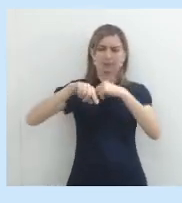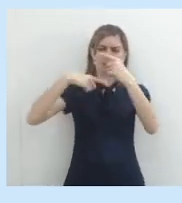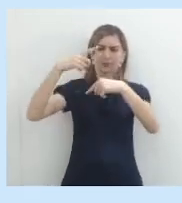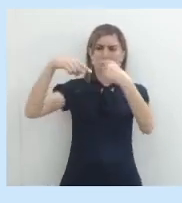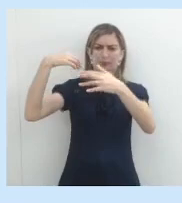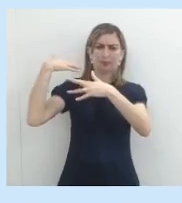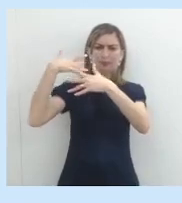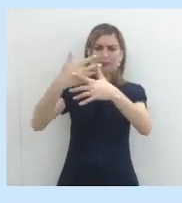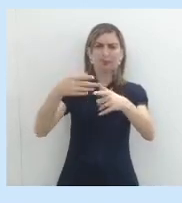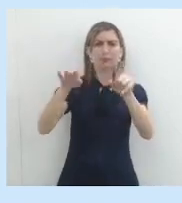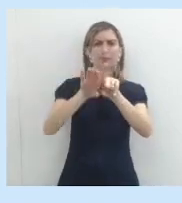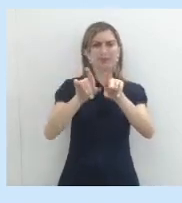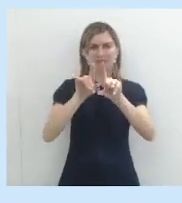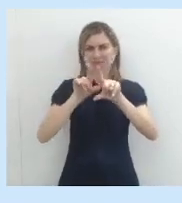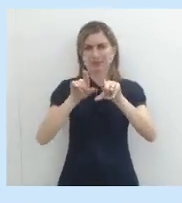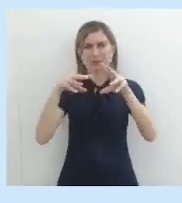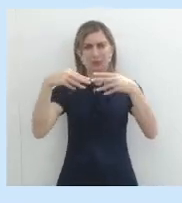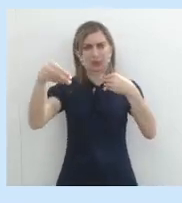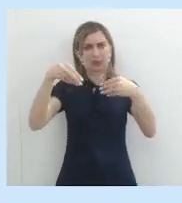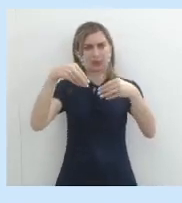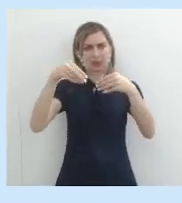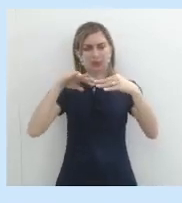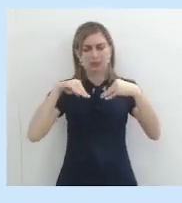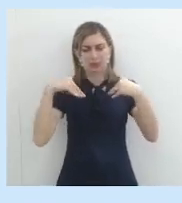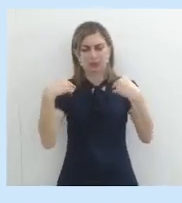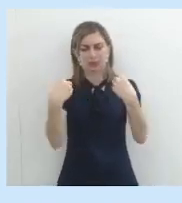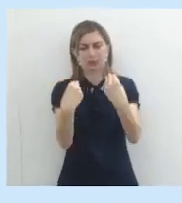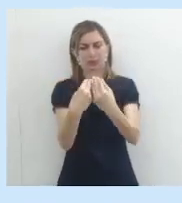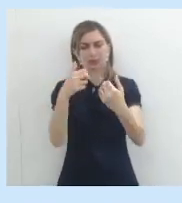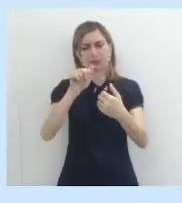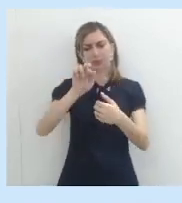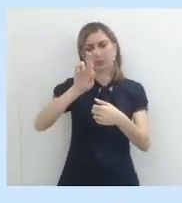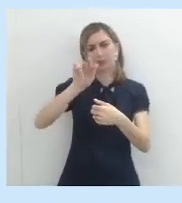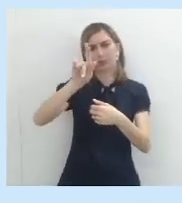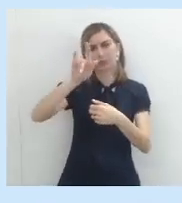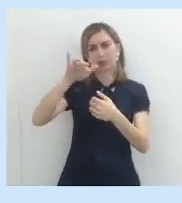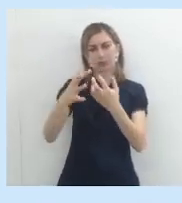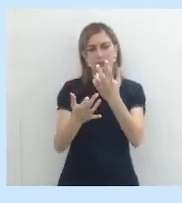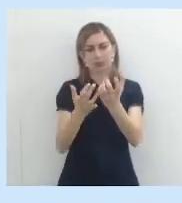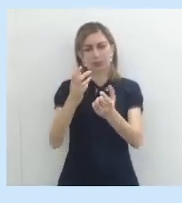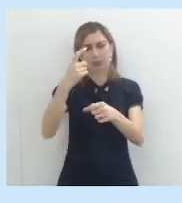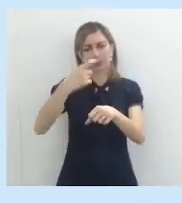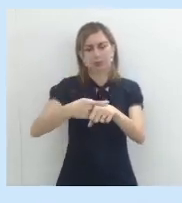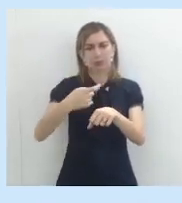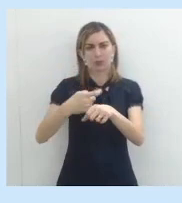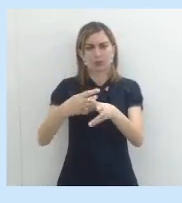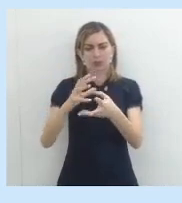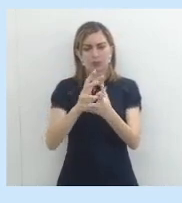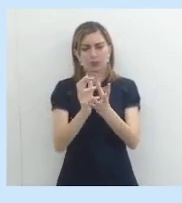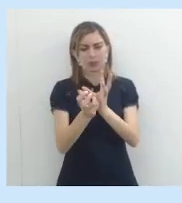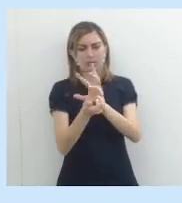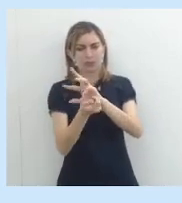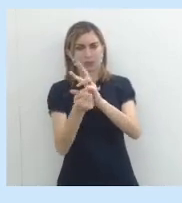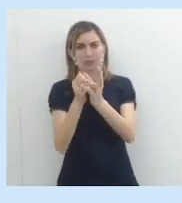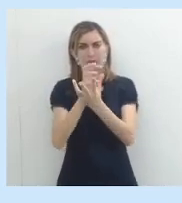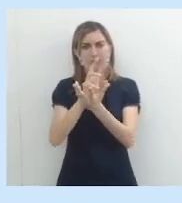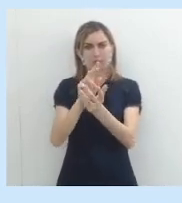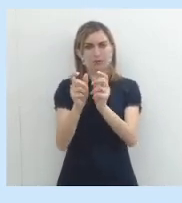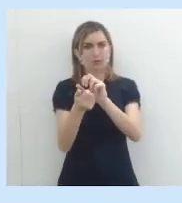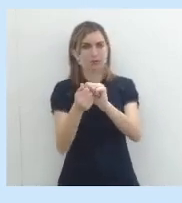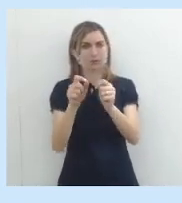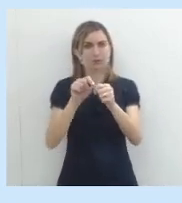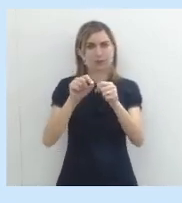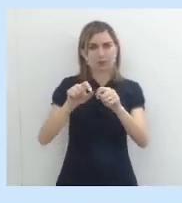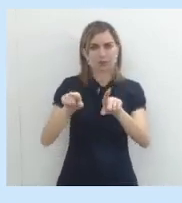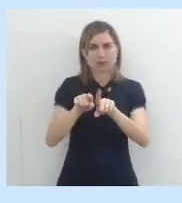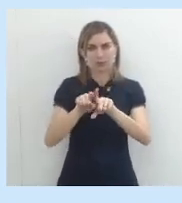tempo, chegou também a modelagem, né, que já quando descobriu que a argila aquecida, ela endurecia, né, aí, daí formaria a cerâmica